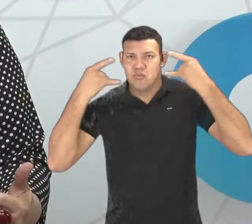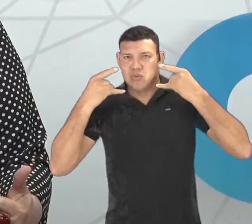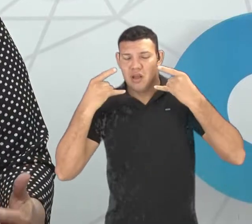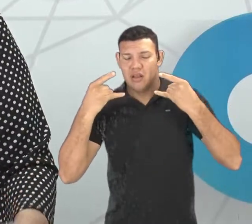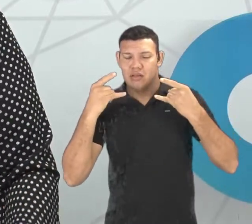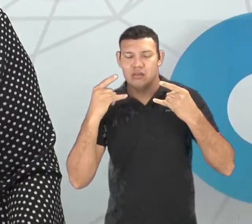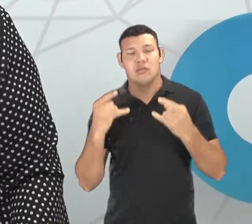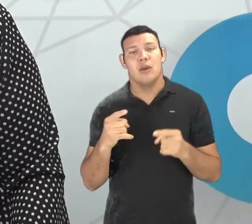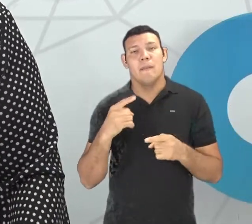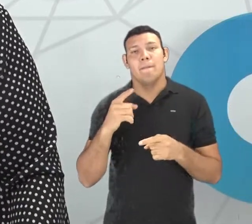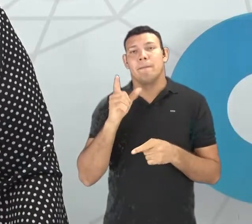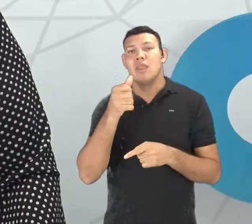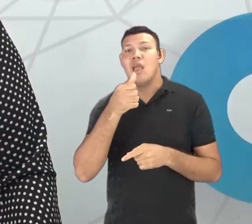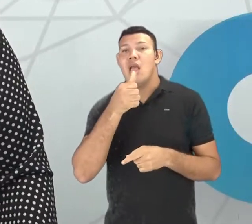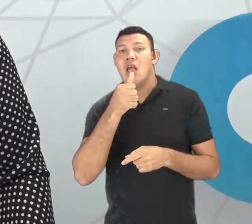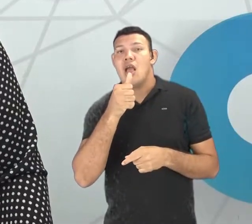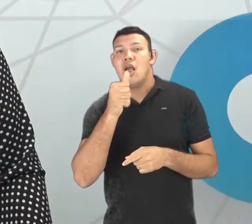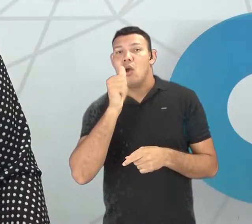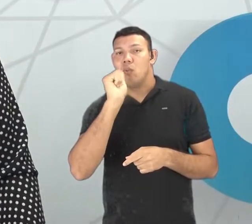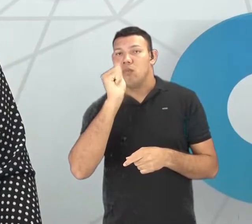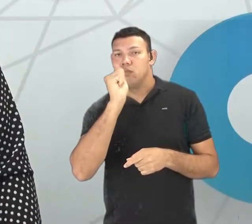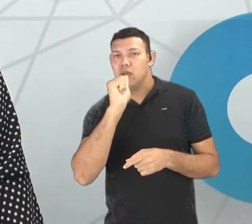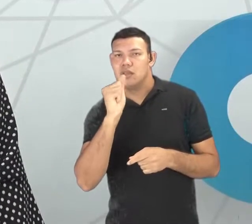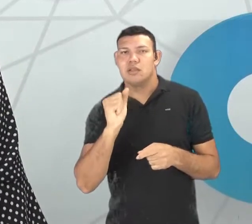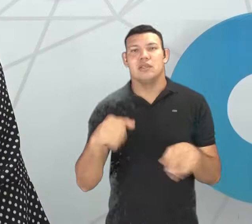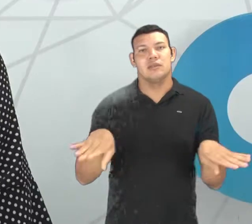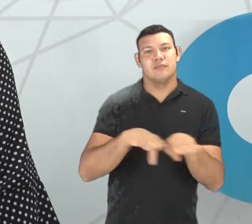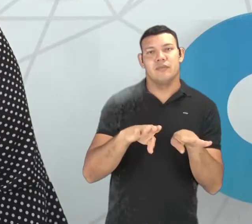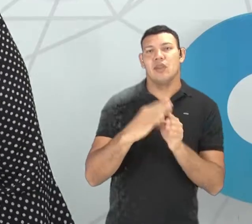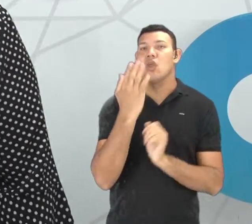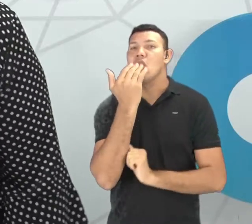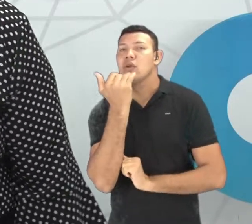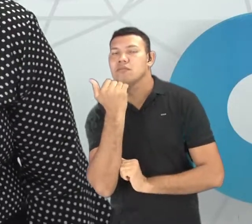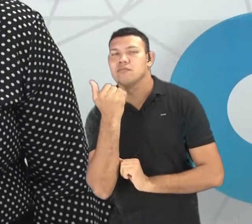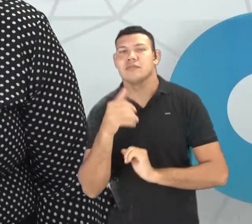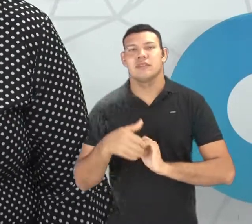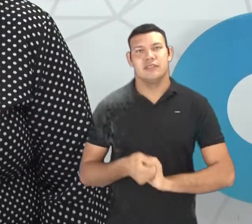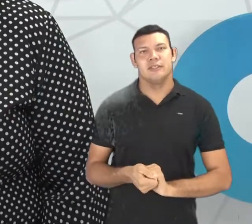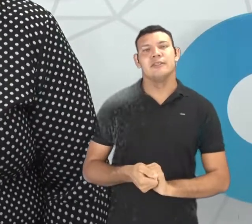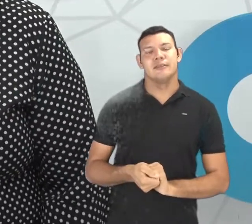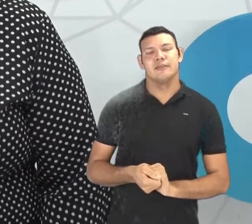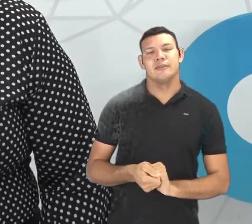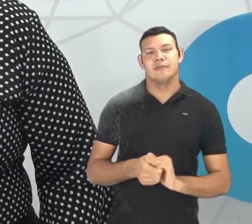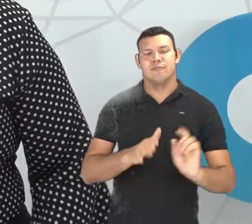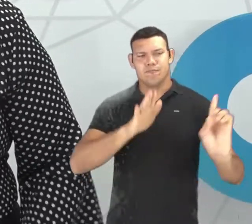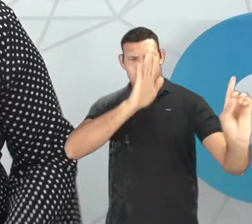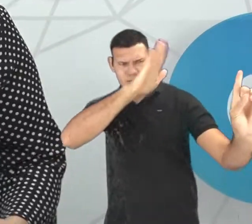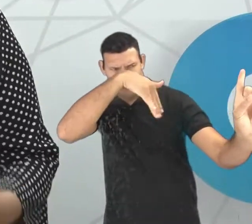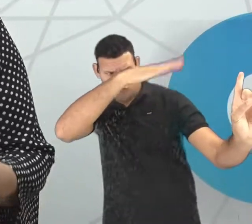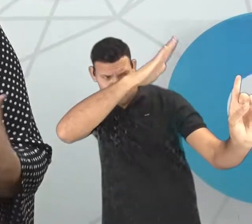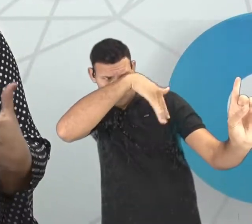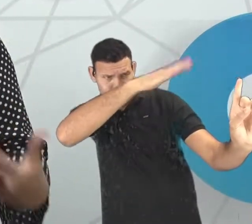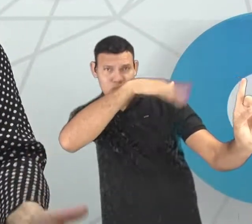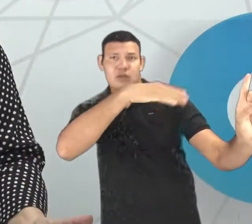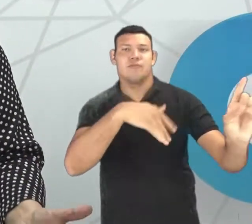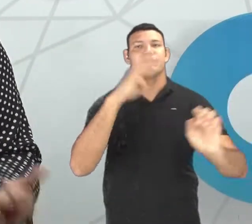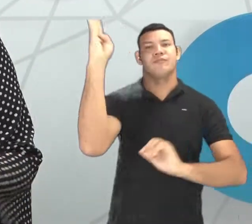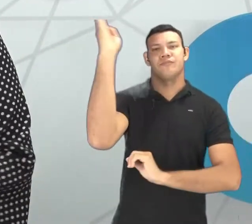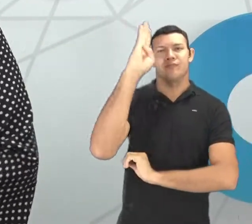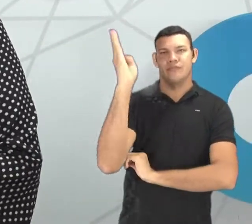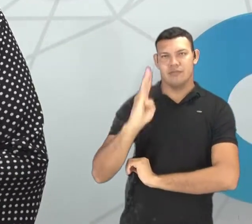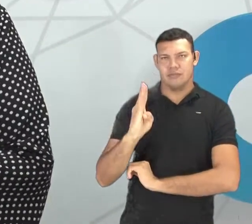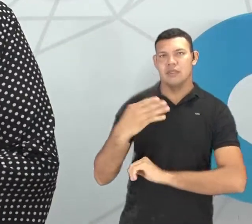comer e beber. Ela ficou com o rosto deformado, então Anastácia ela é cultuada, tanto no Brasil